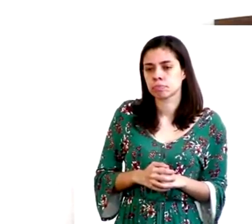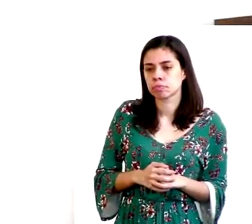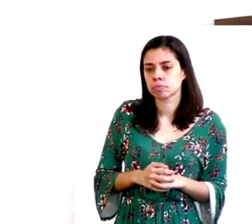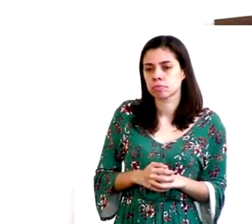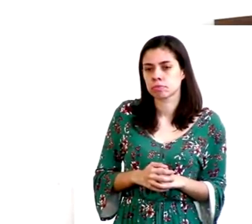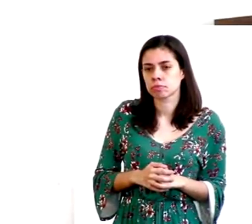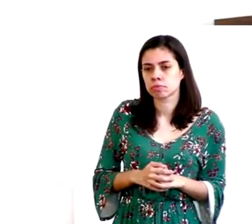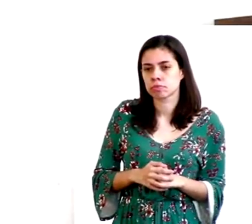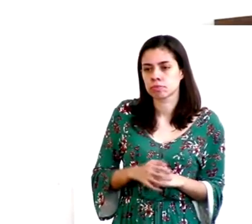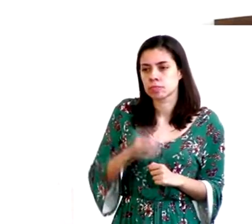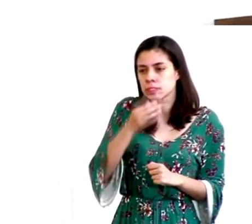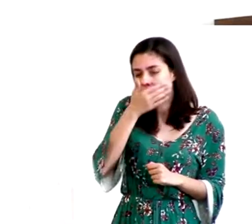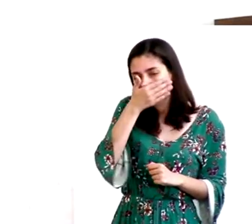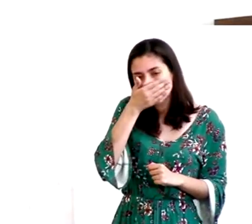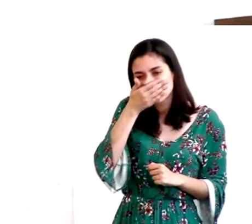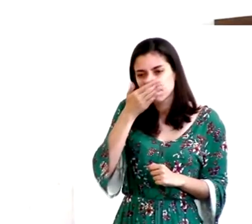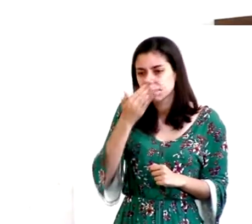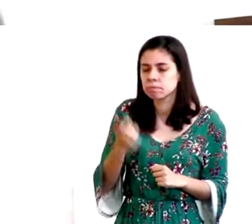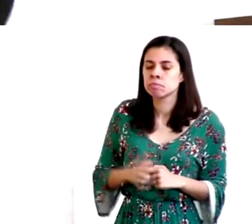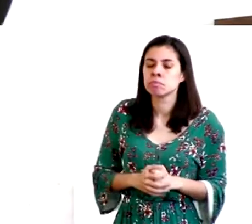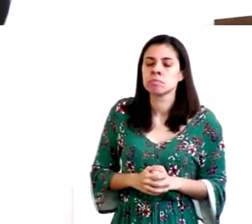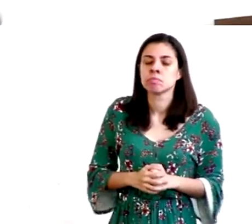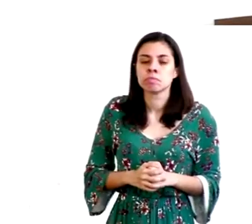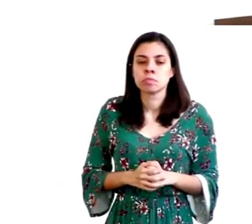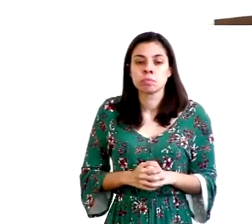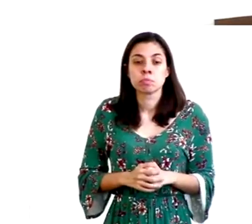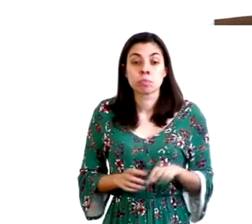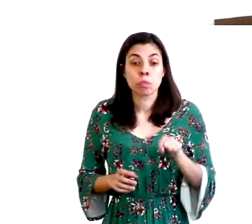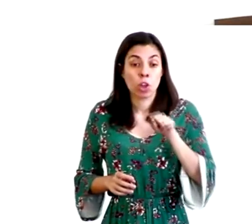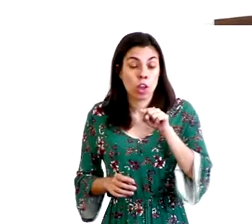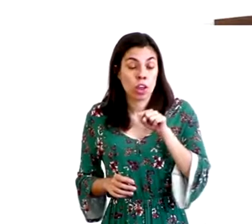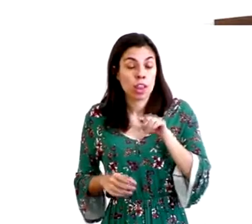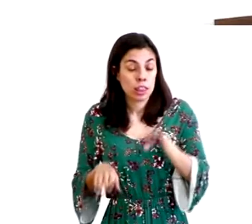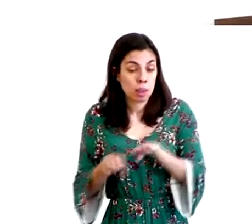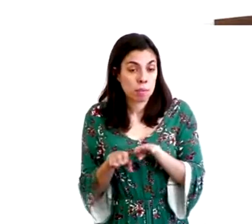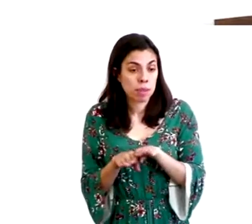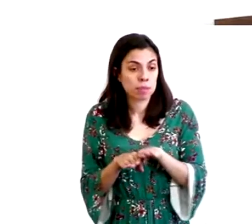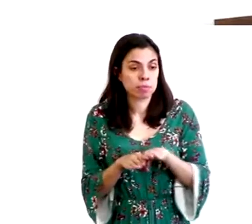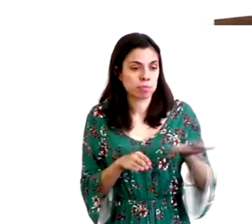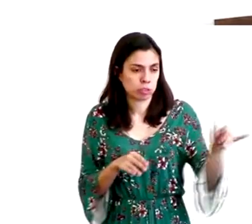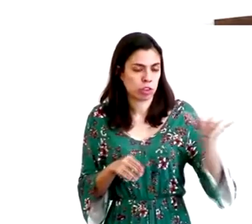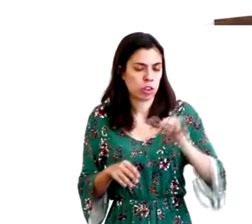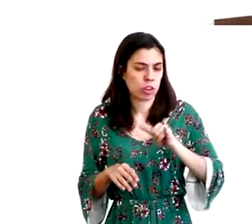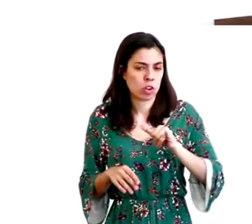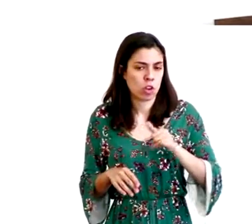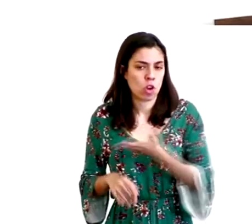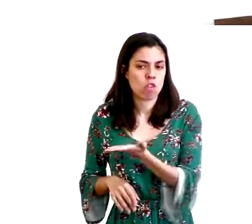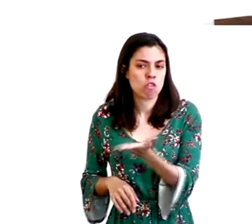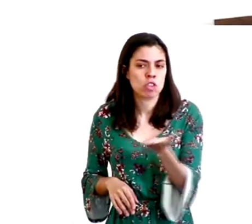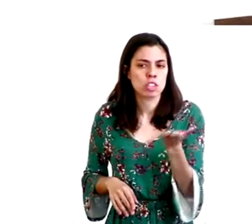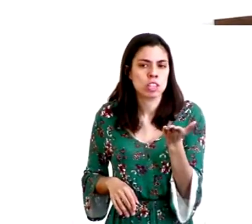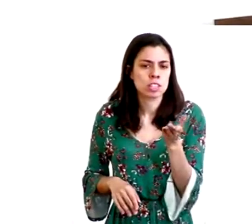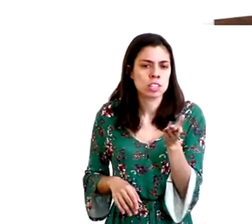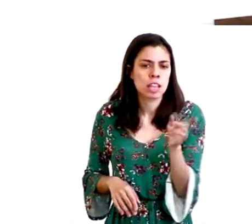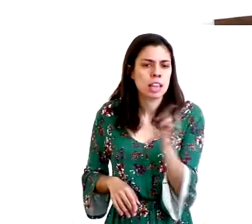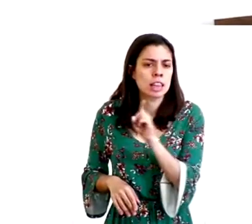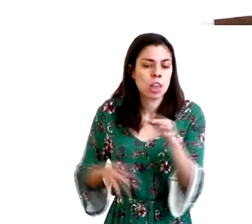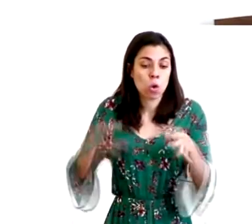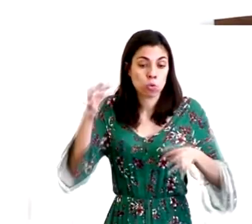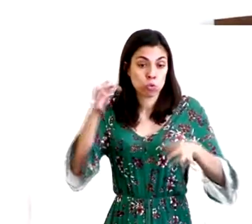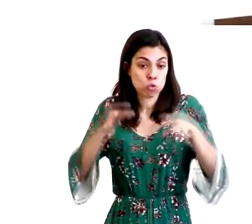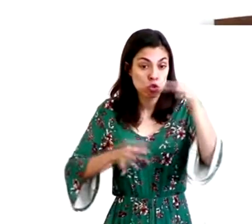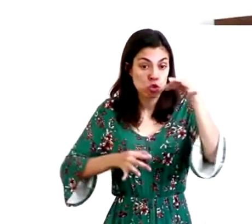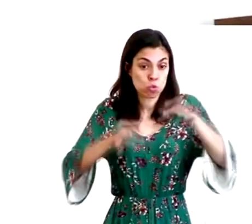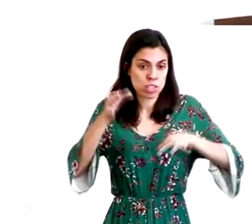serem julgados. Praticamente qualquer pessoa pode citar este trecho e nem saber que é do Sermão